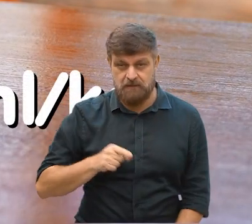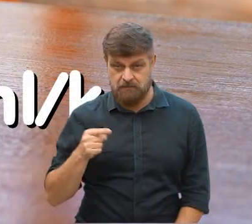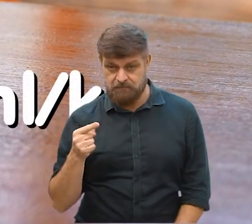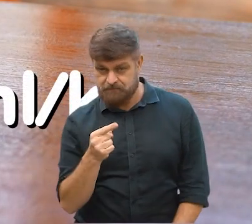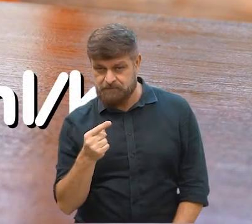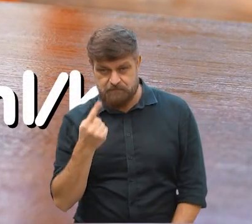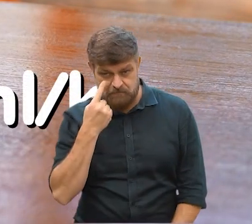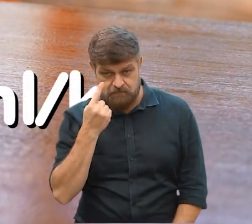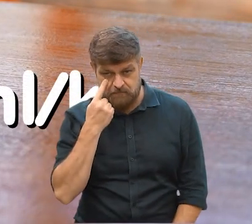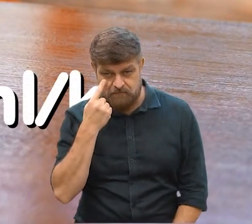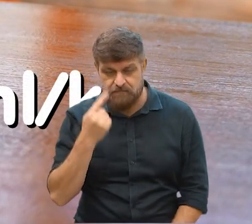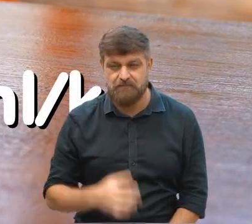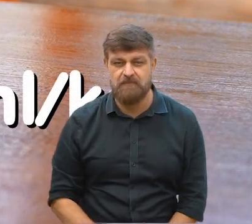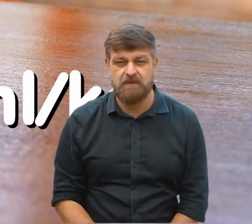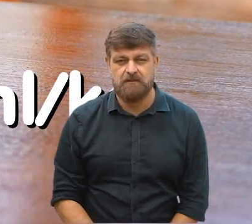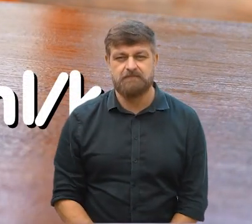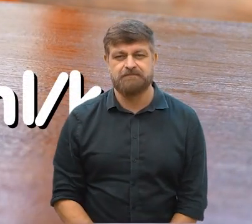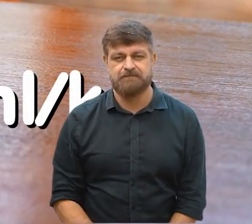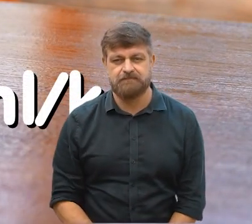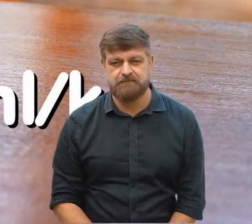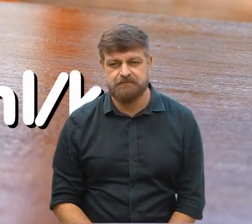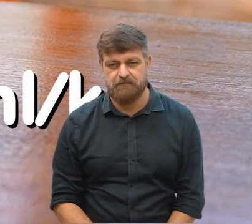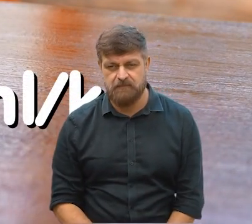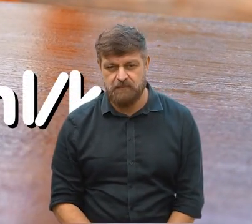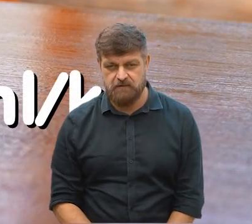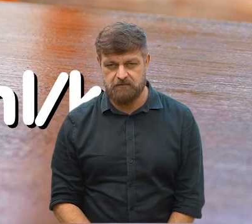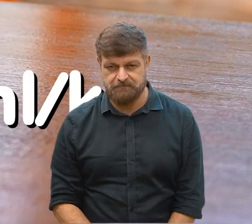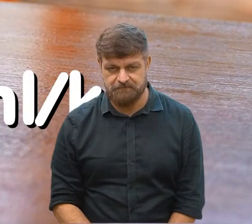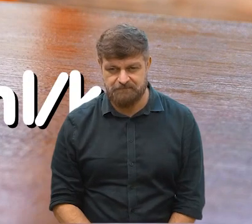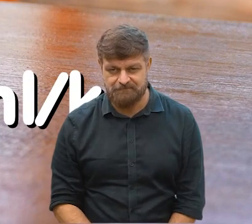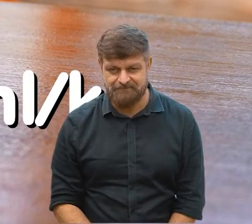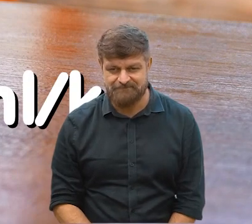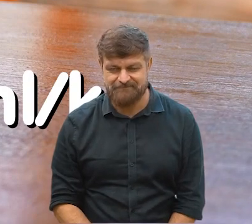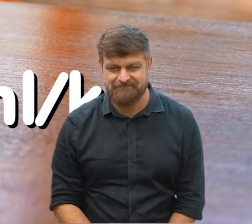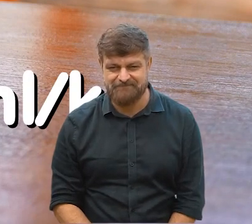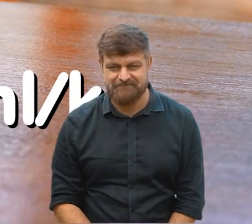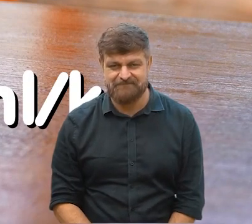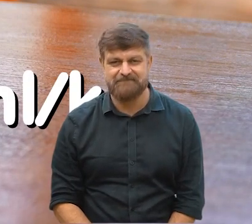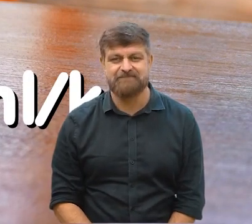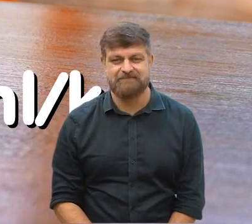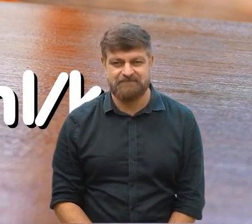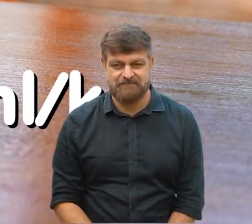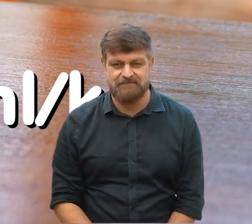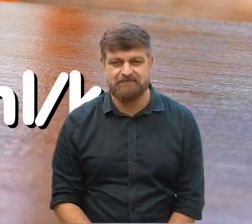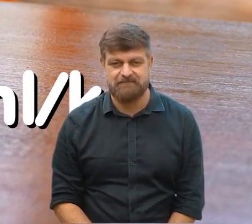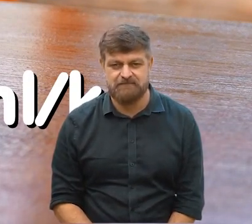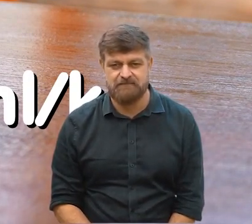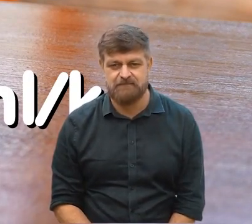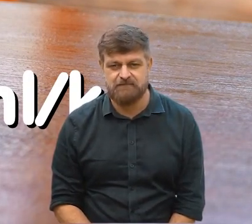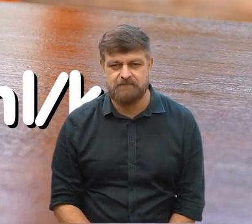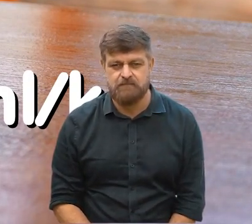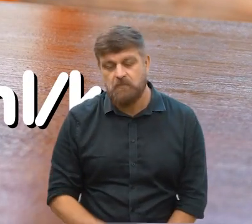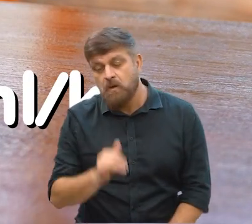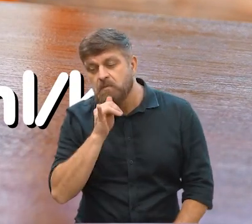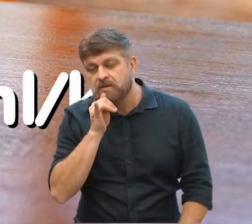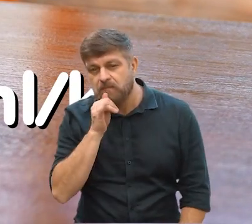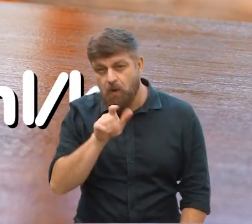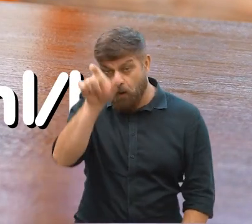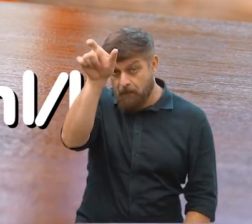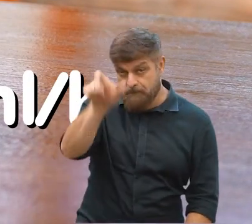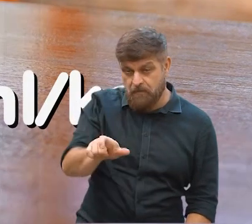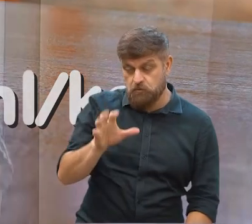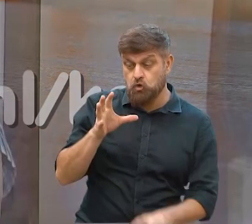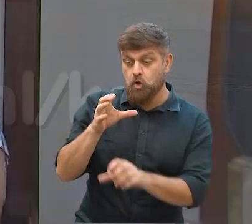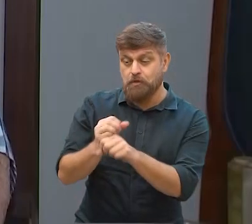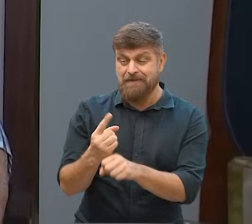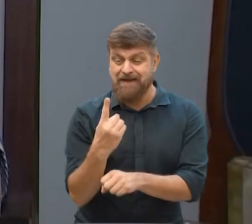35 ml de água por quilo de peso nas 24 horas. Por exemplo, uma pessoa que